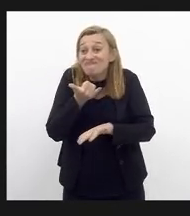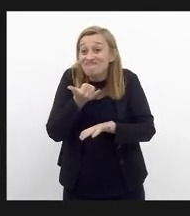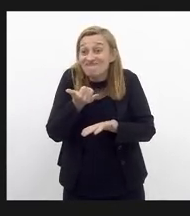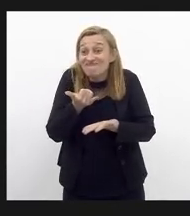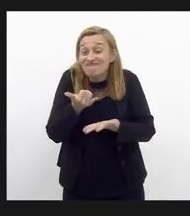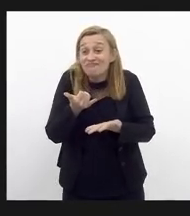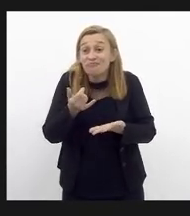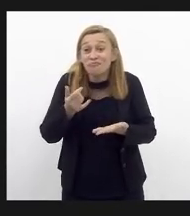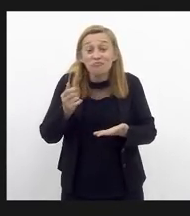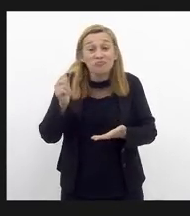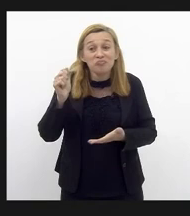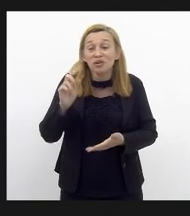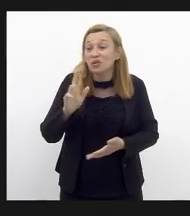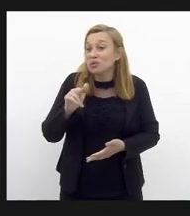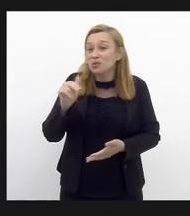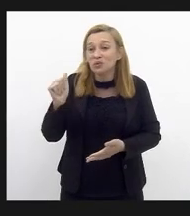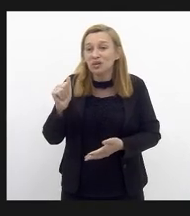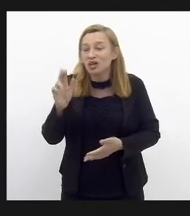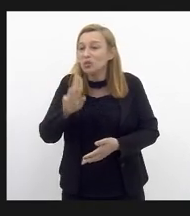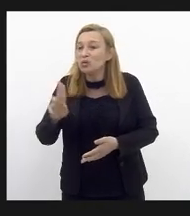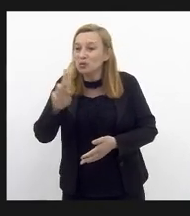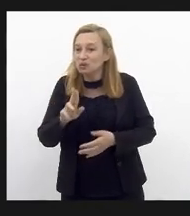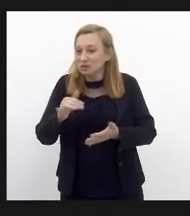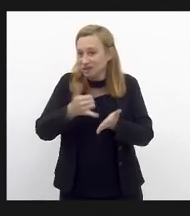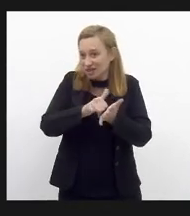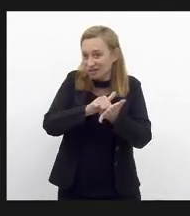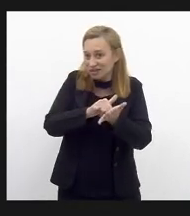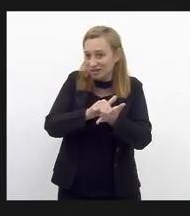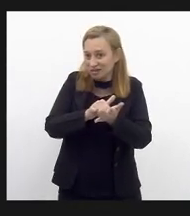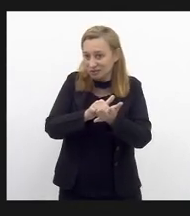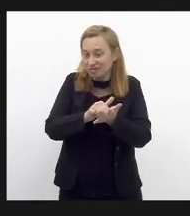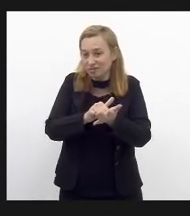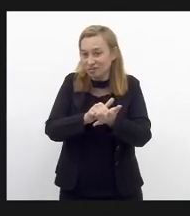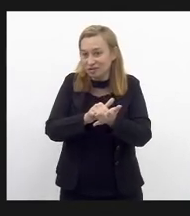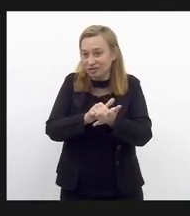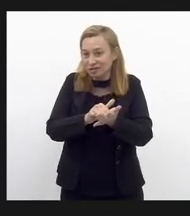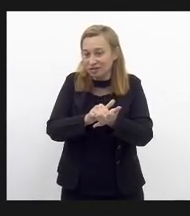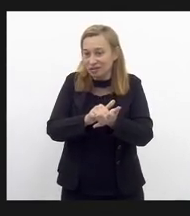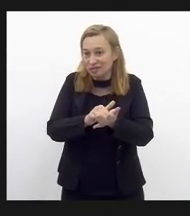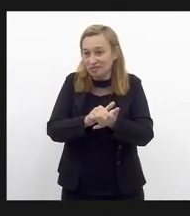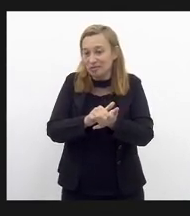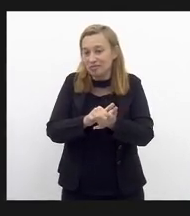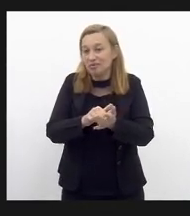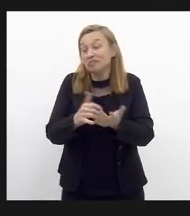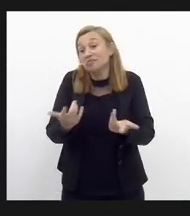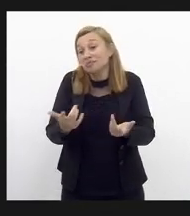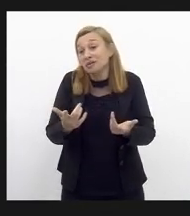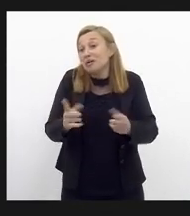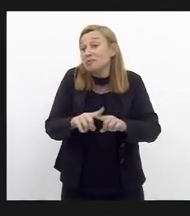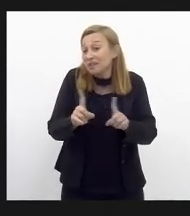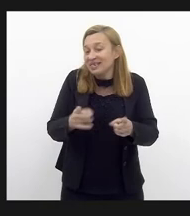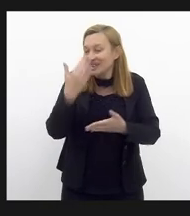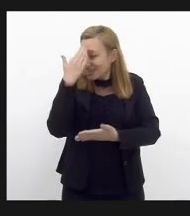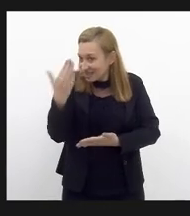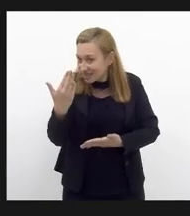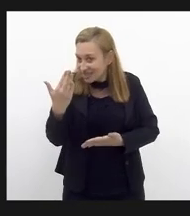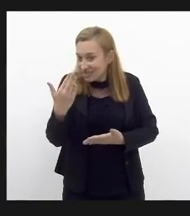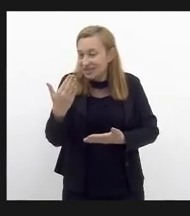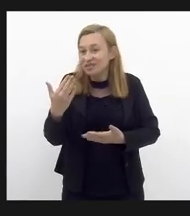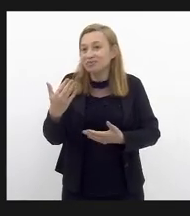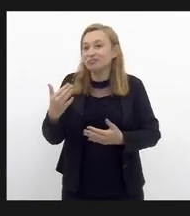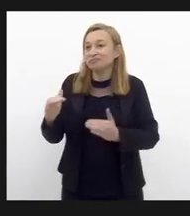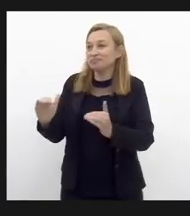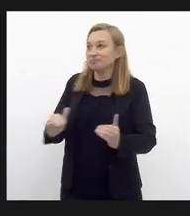Eu geralmente não uso esse telefone para fazer uso do sistema por conta disso. Mas agradecer a Vossa